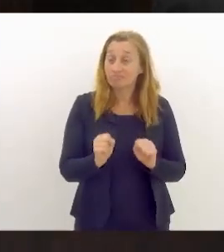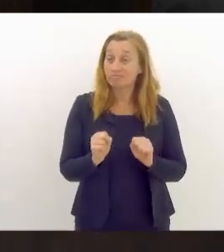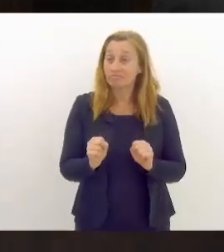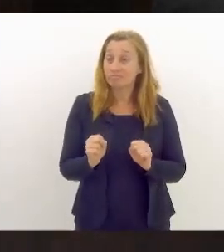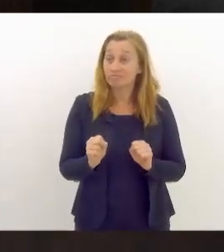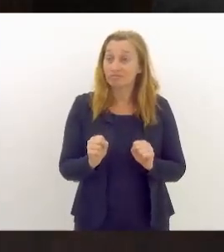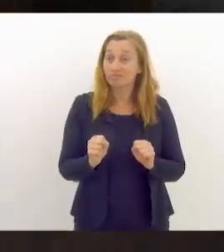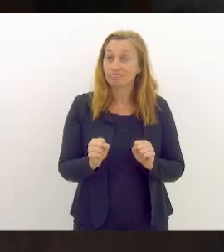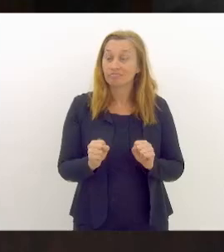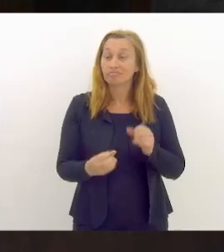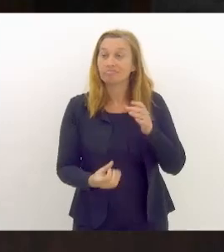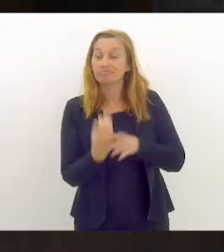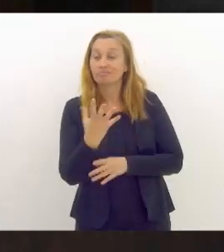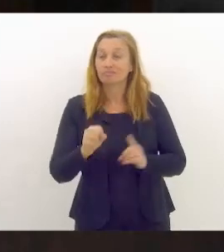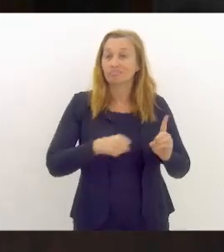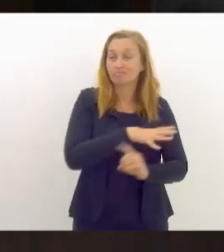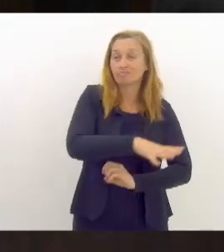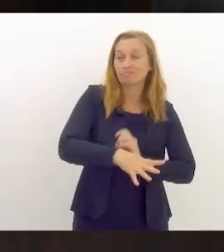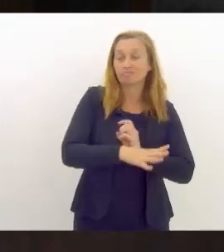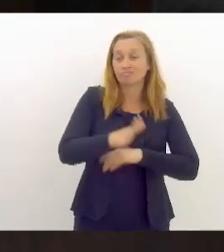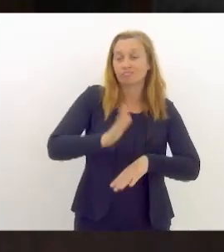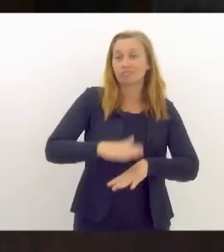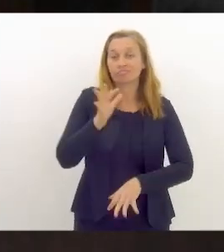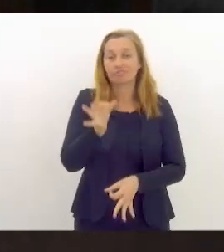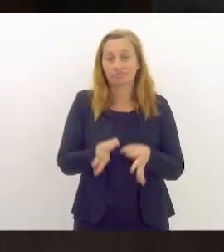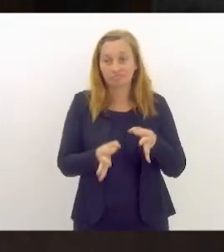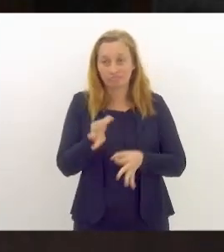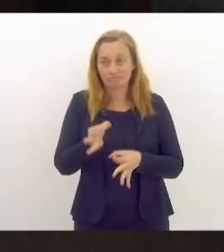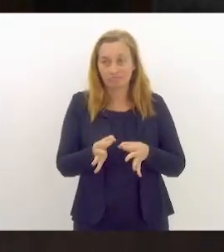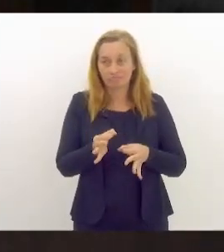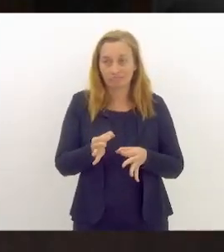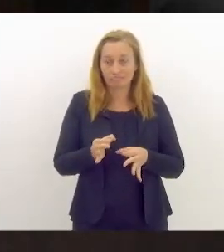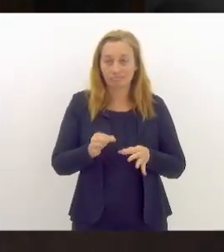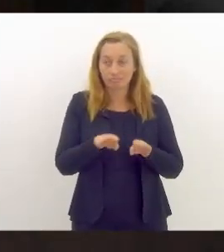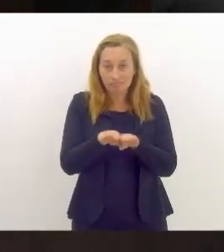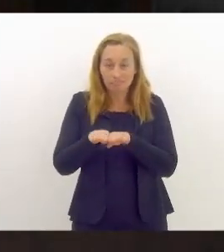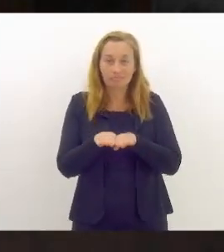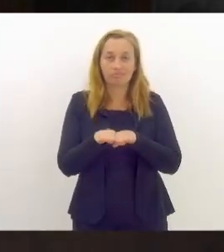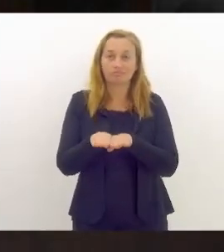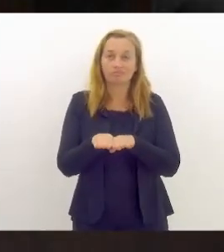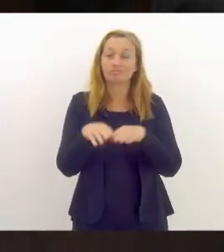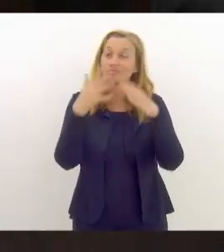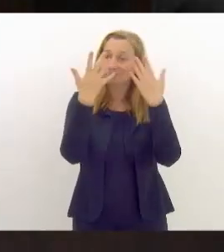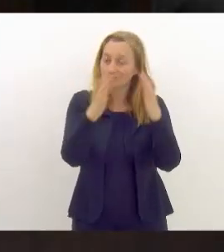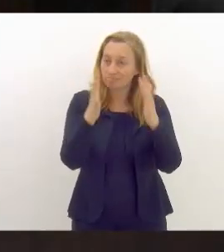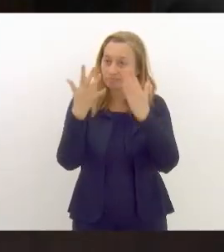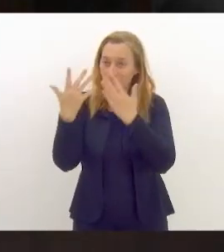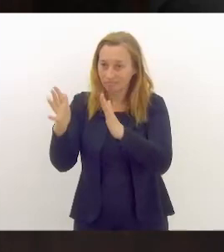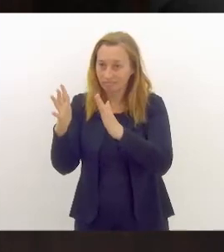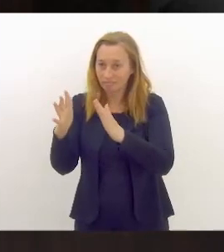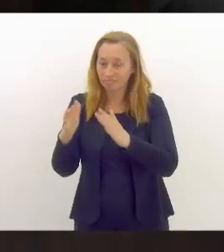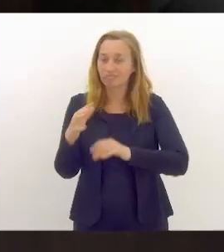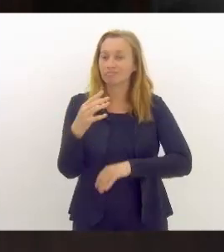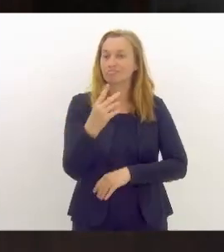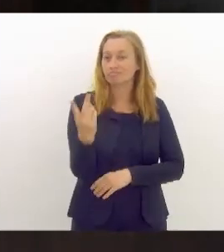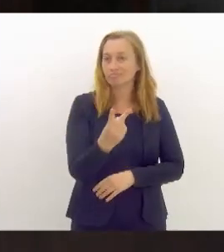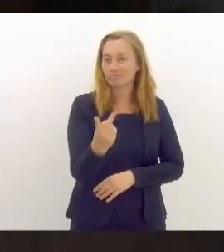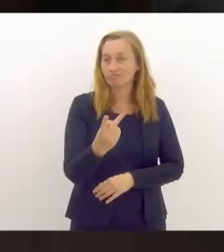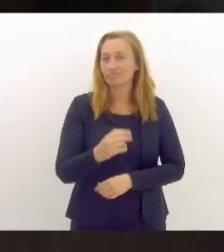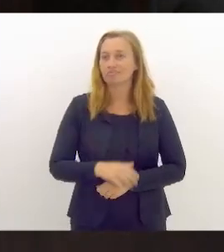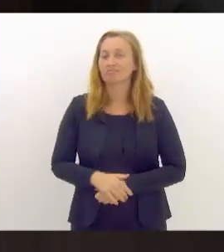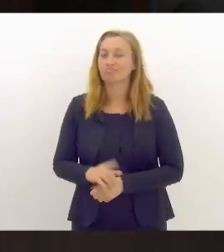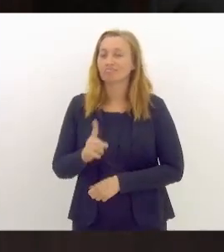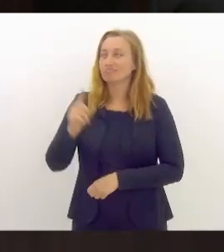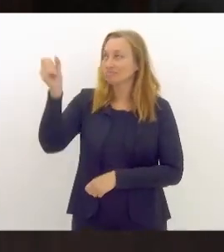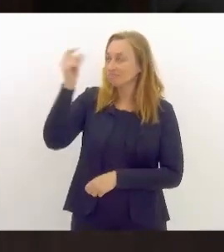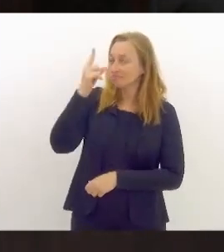construir uma sociedade mais justa e mais igual parabéns a vocês que não inspiram